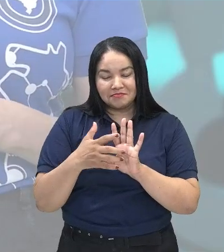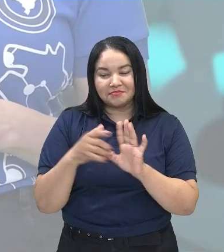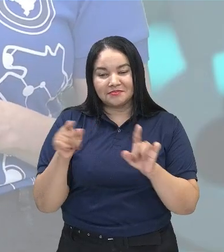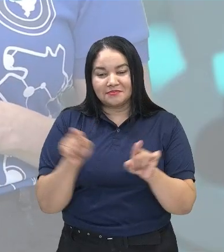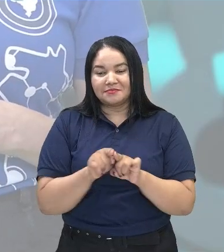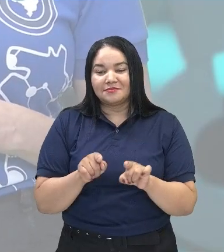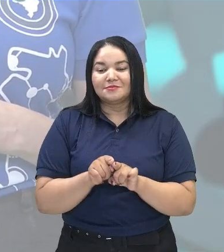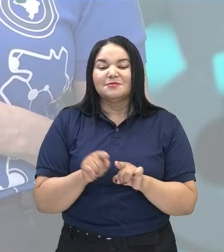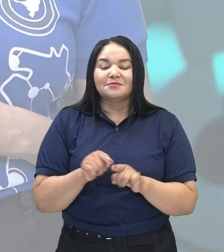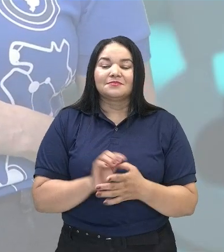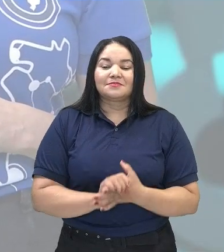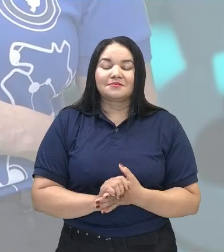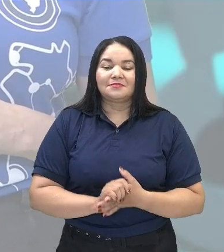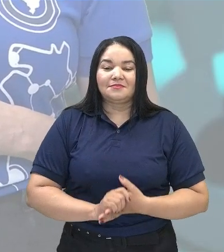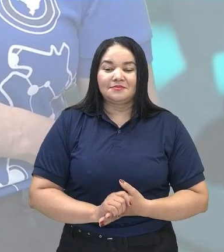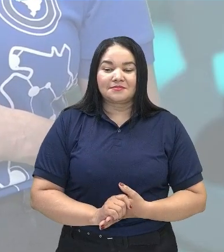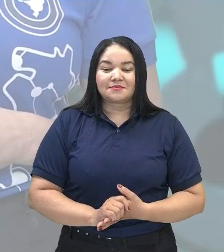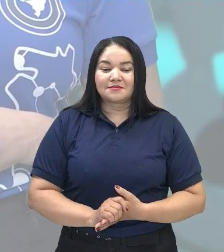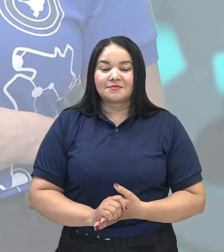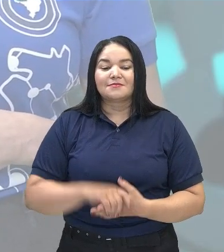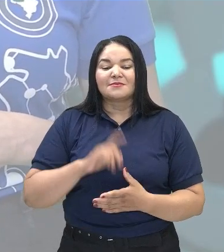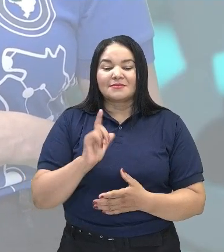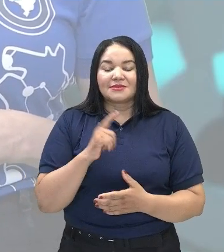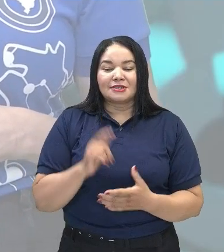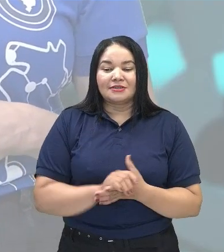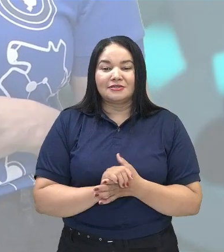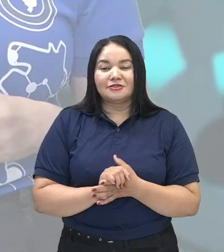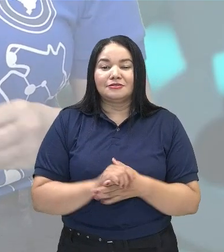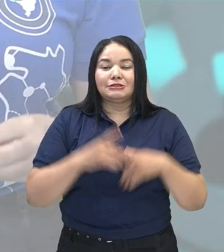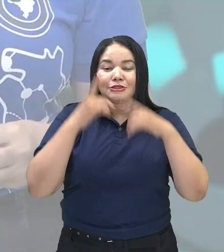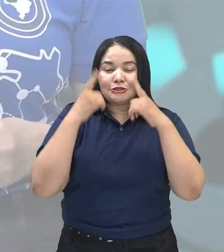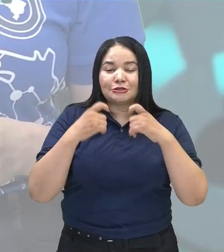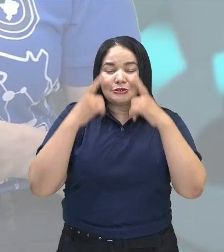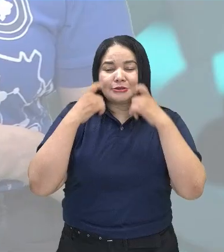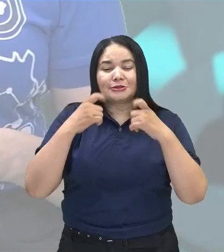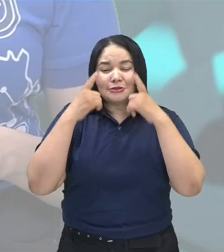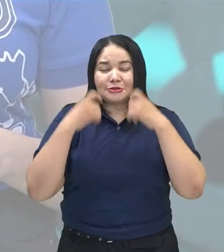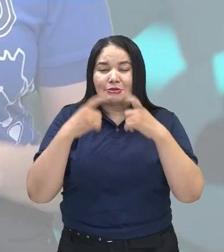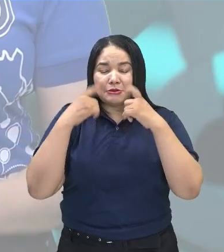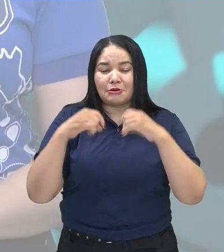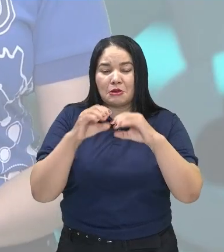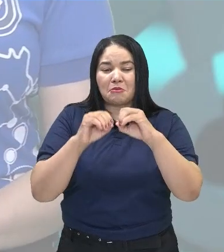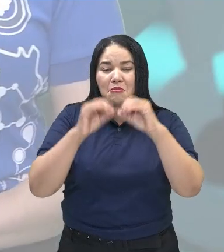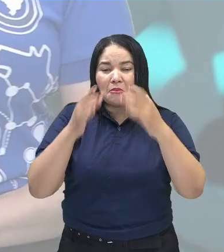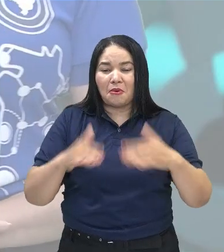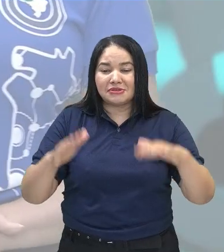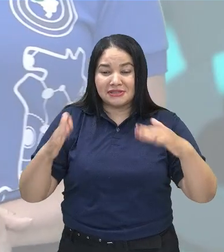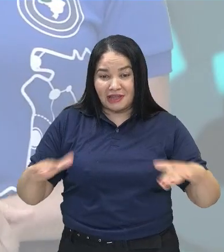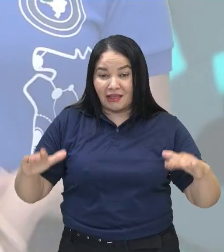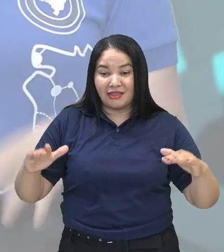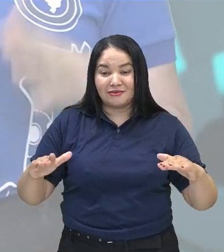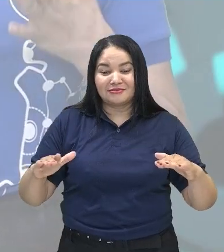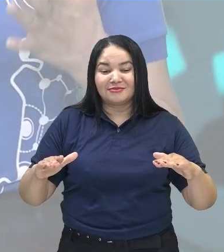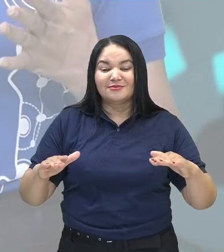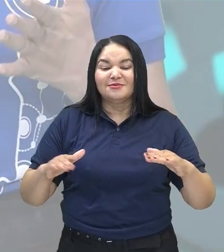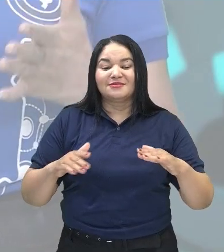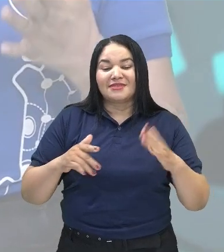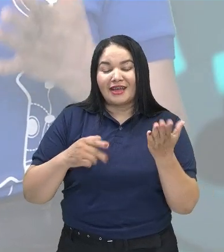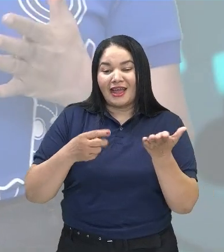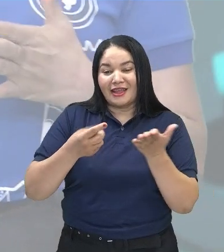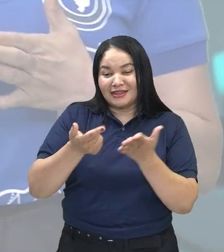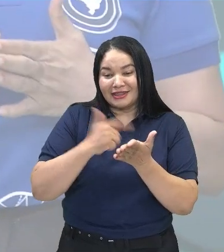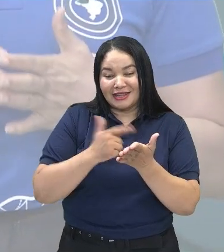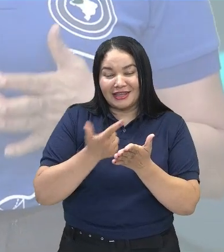de hipérbole. Chorei um oceano de lágrimas lendo esse livro.